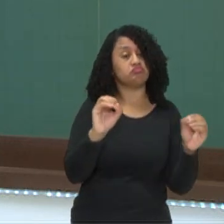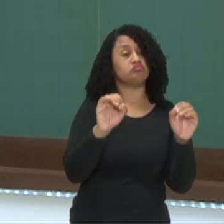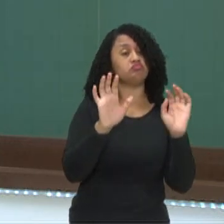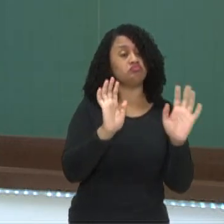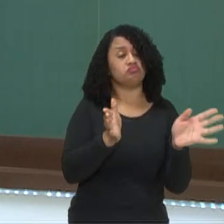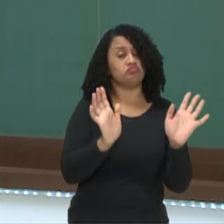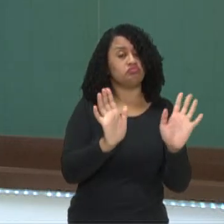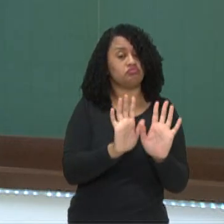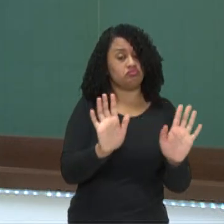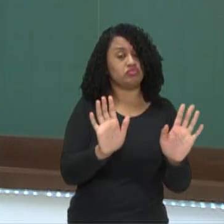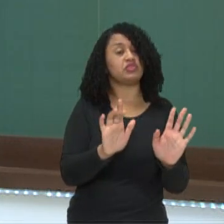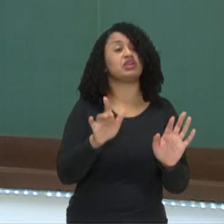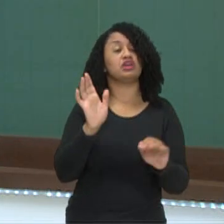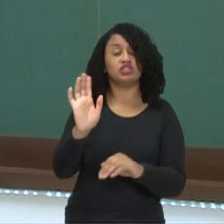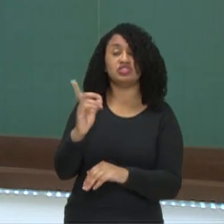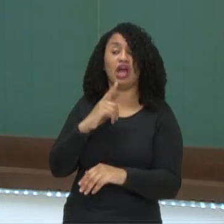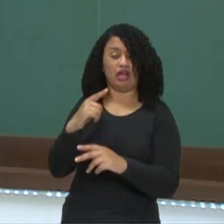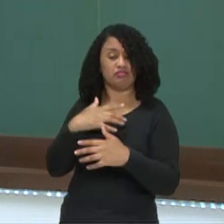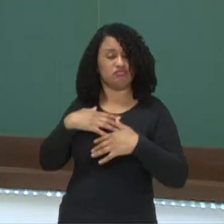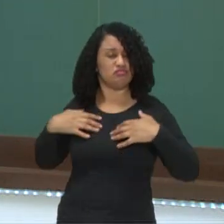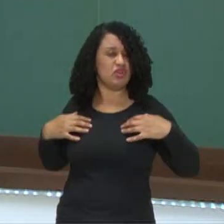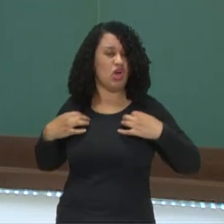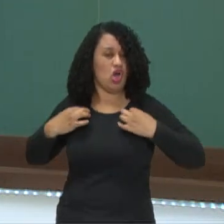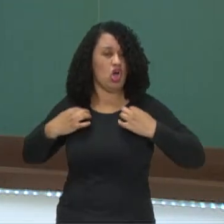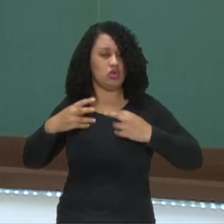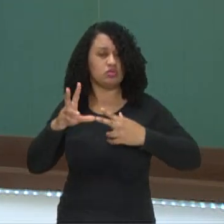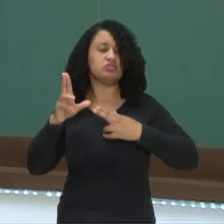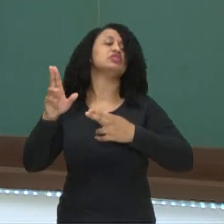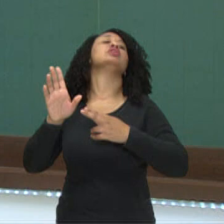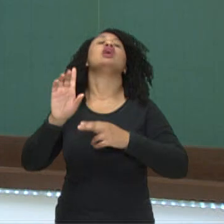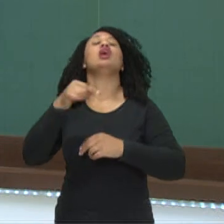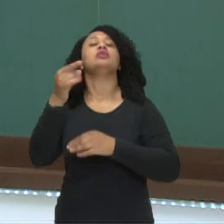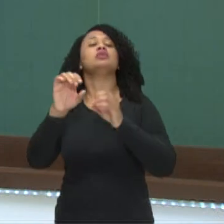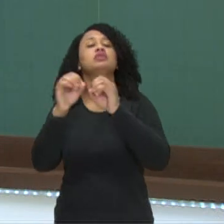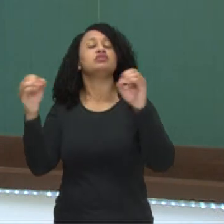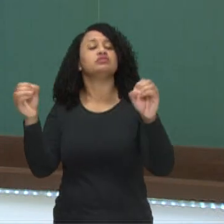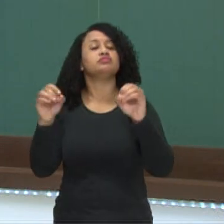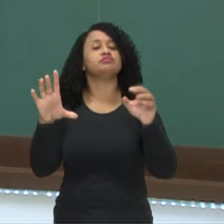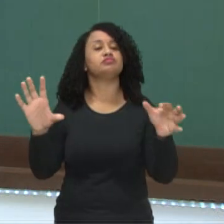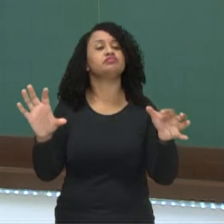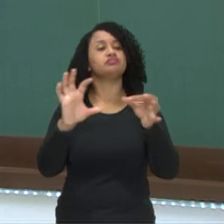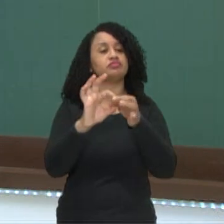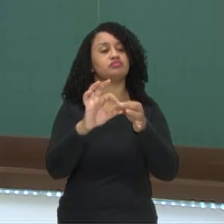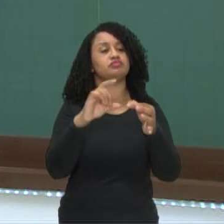de pijama outra oração, que estão coordenadas aí pela conjunção.